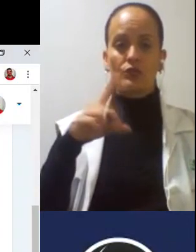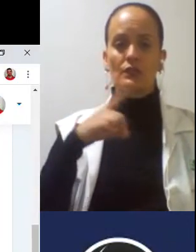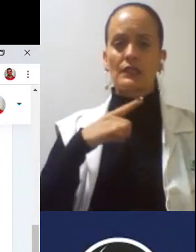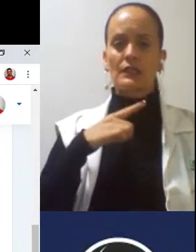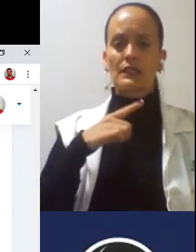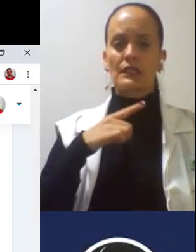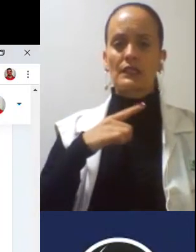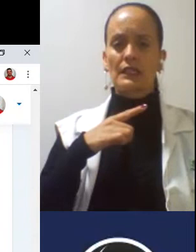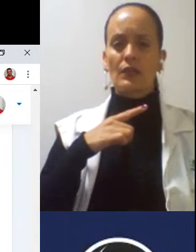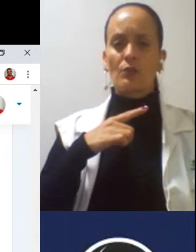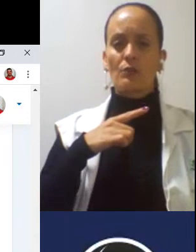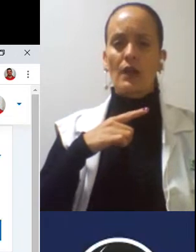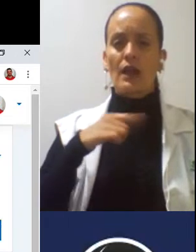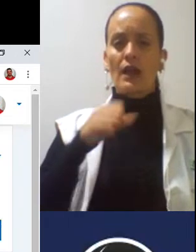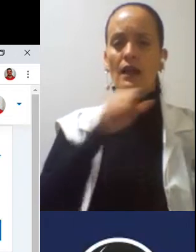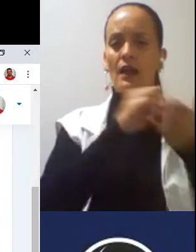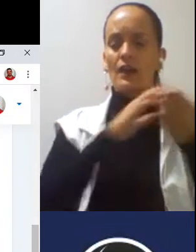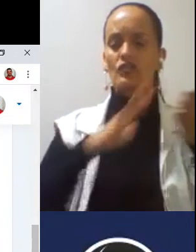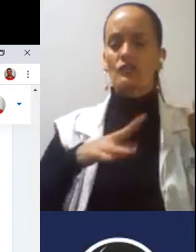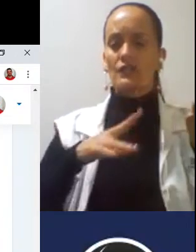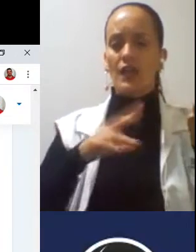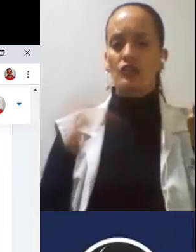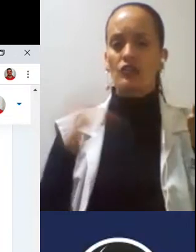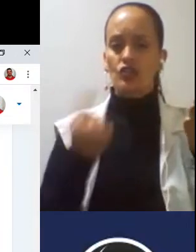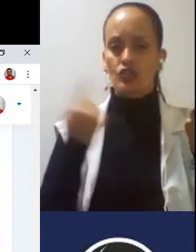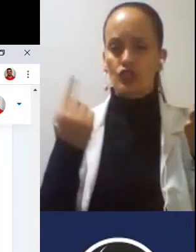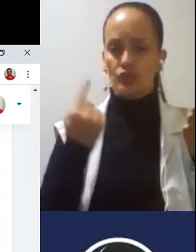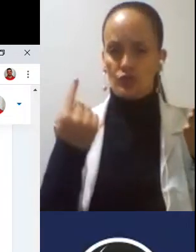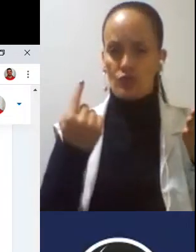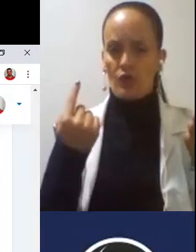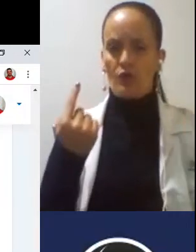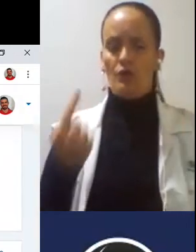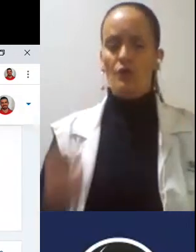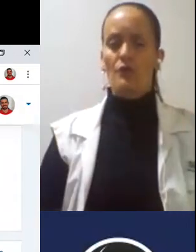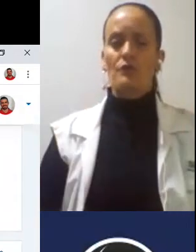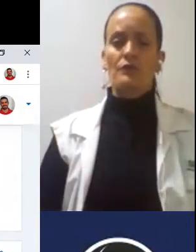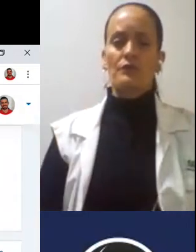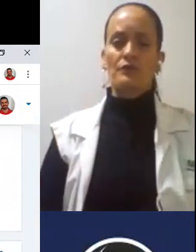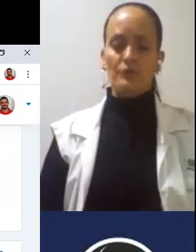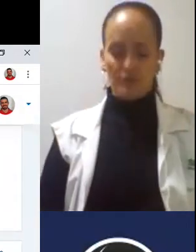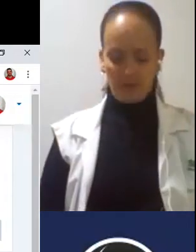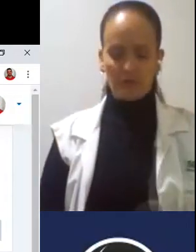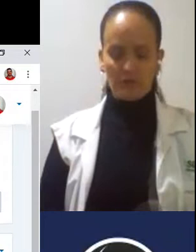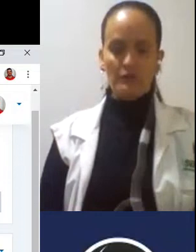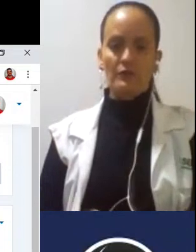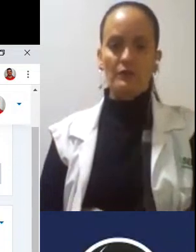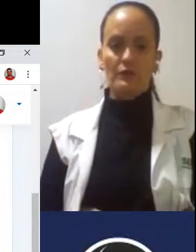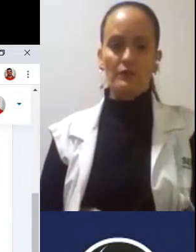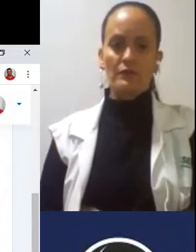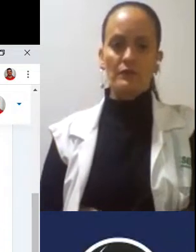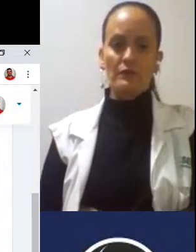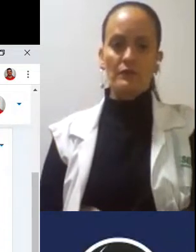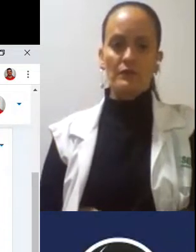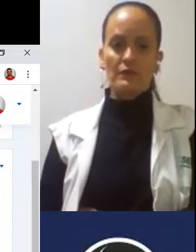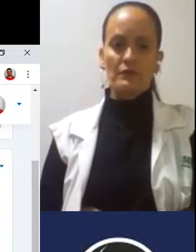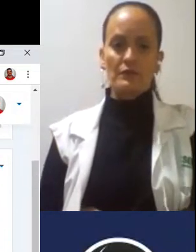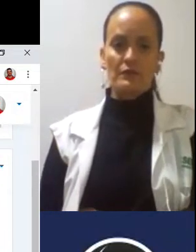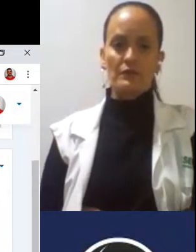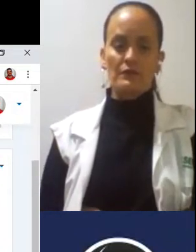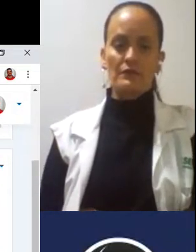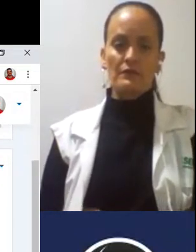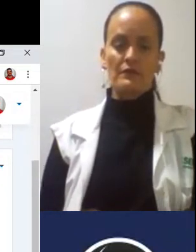atividade individual que tem aqui no conteúdo. Conteúdo, deixa eu só abrir aqui junto com vocês. Que eu até falei que eu iria